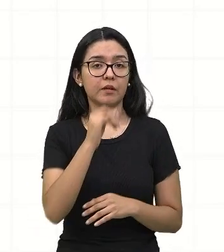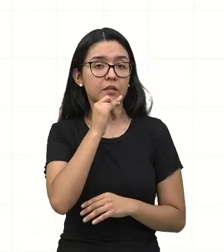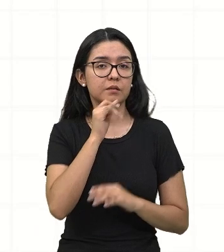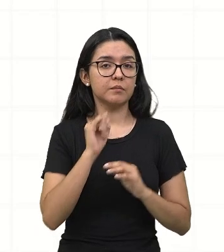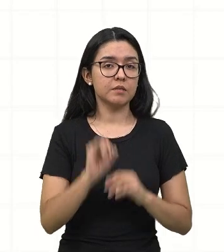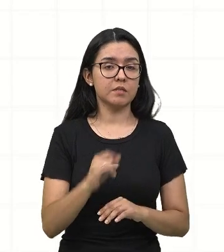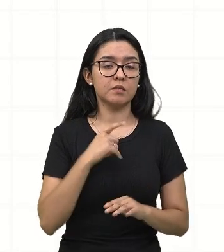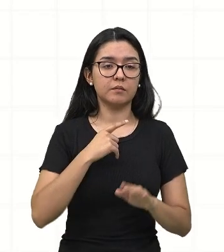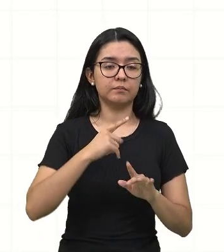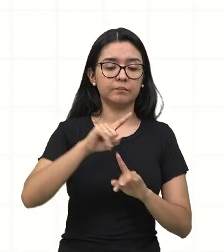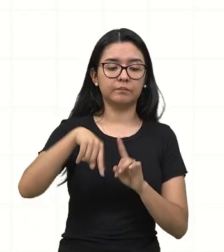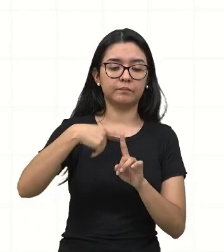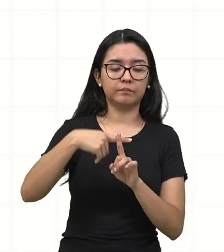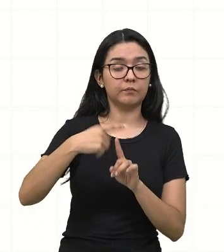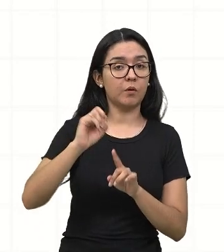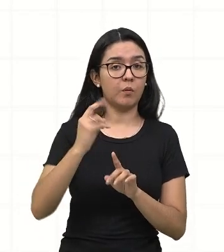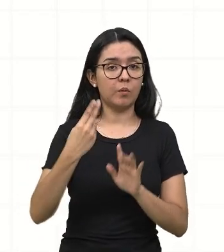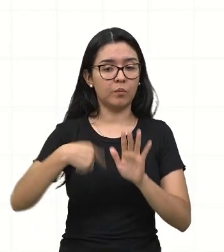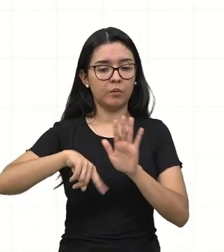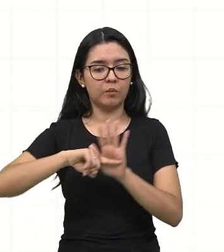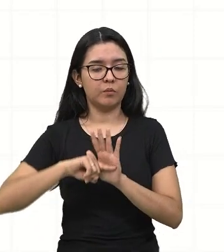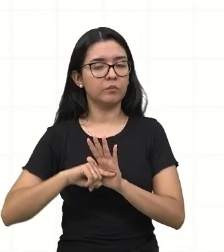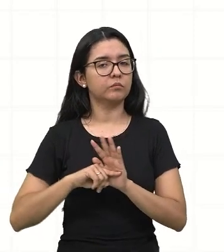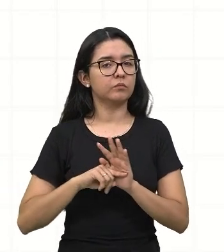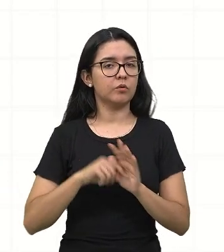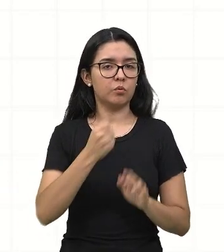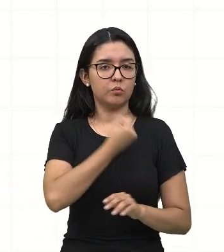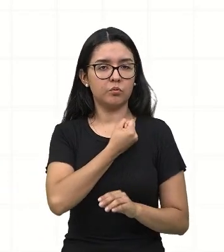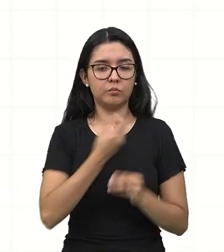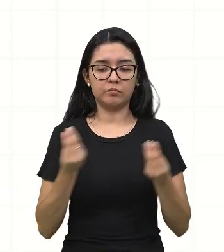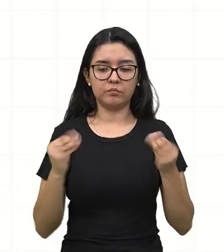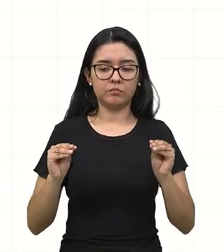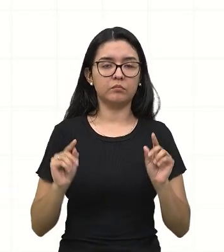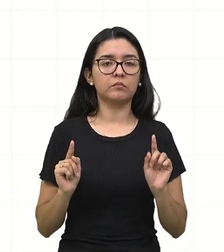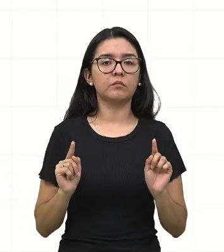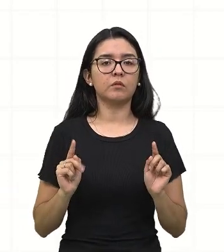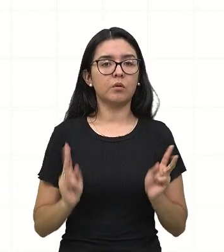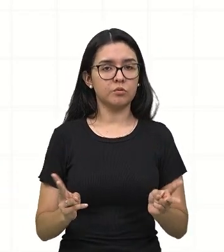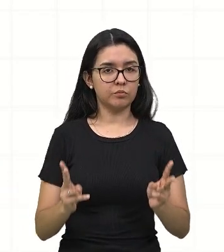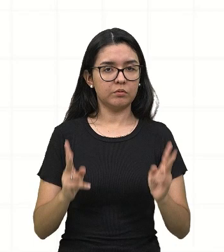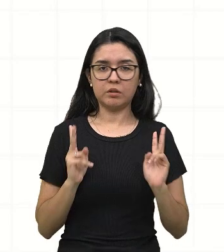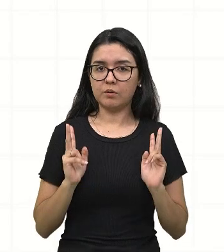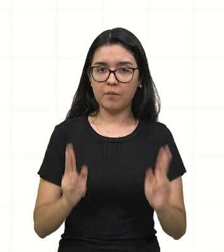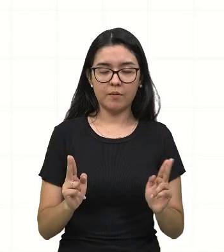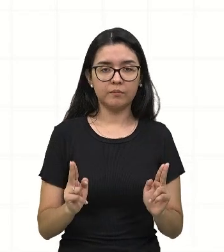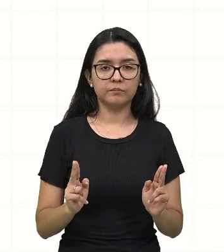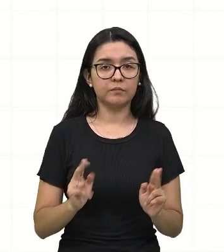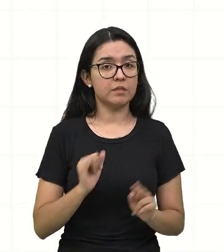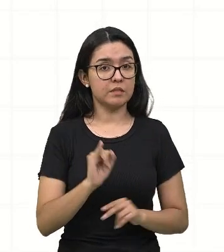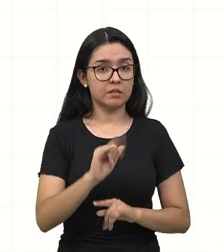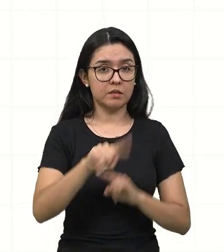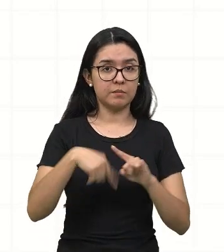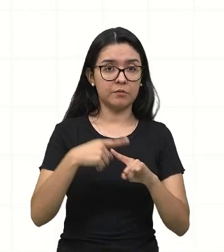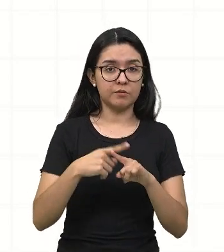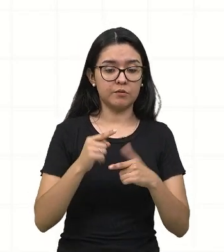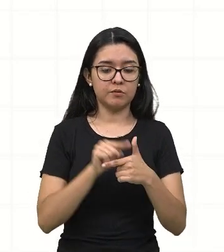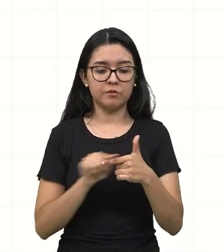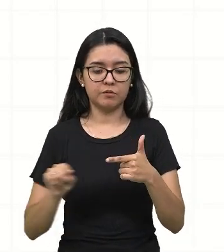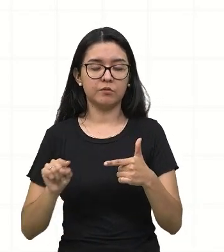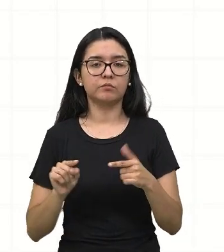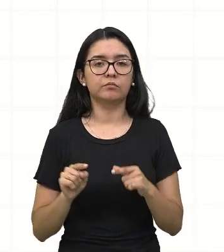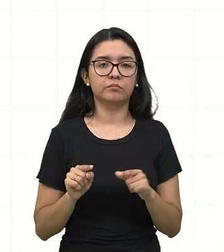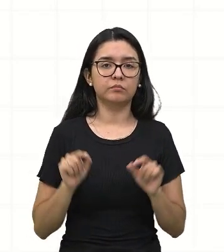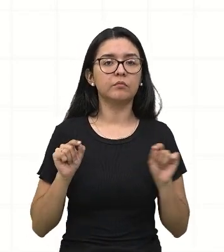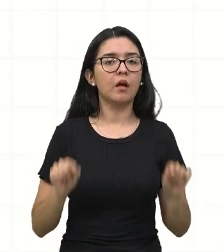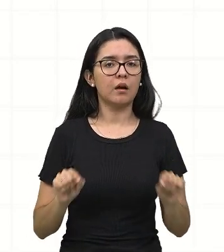ou subtrairmos o mesmo número em ambos os lados da igualdade, ela se mantém. Se multiplicarmos ou dividirmos ambos os lados